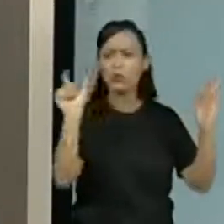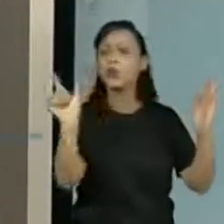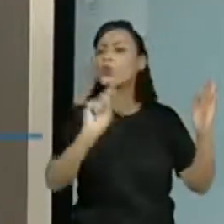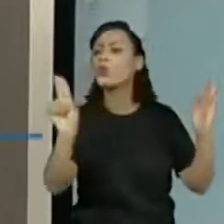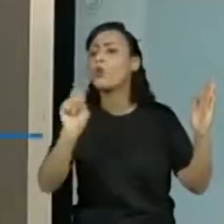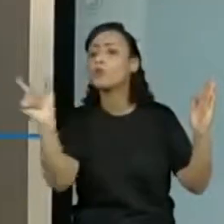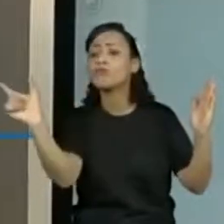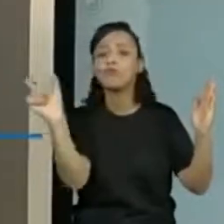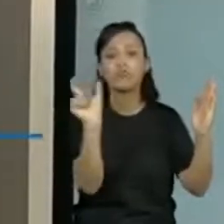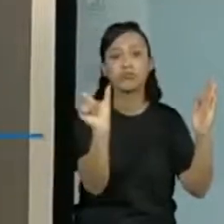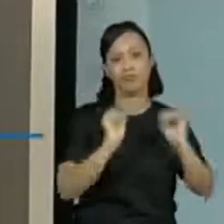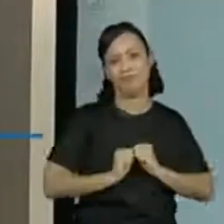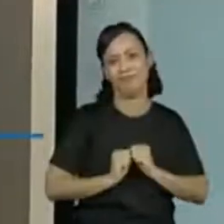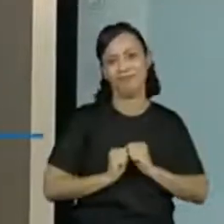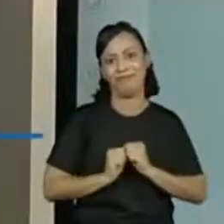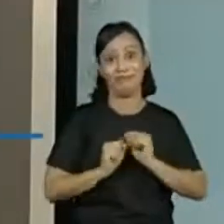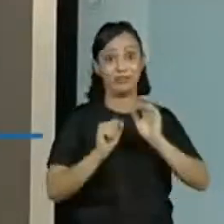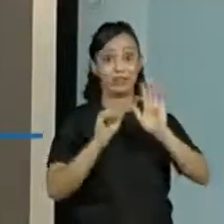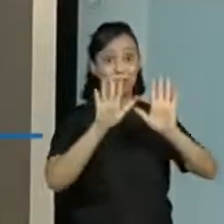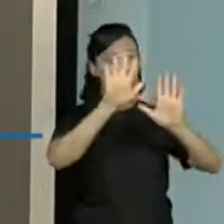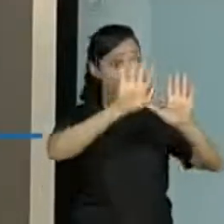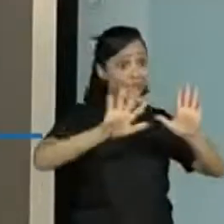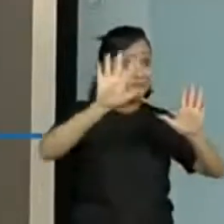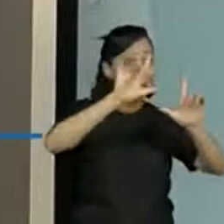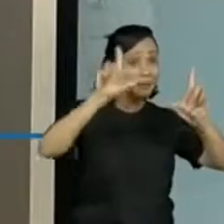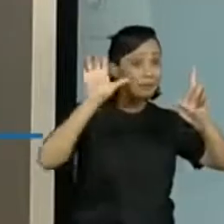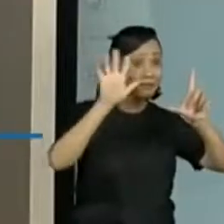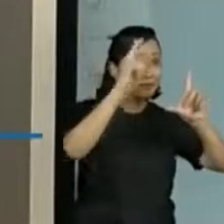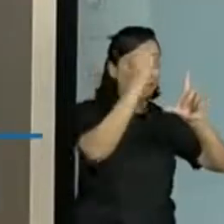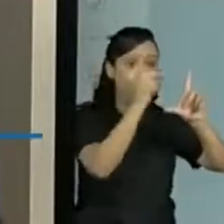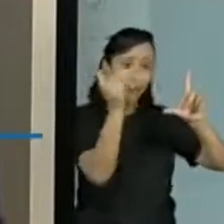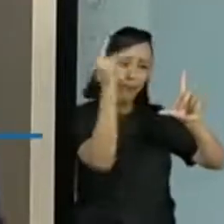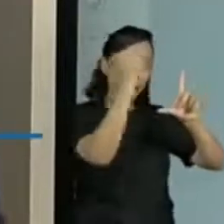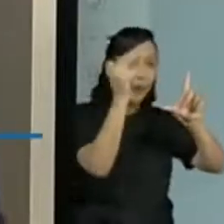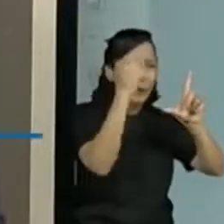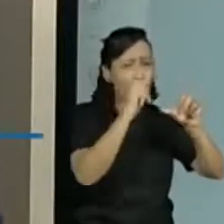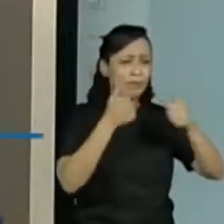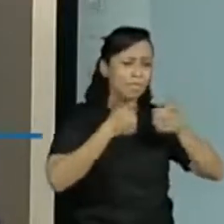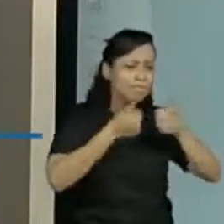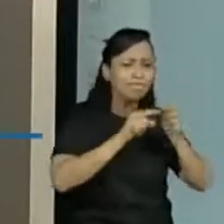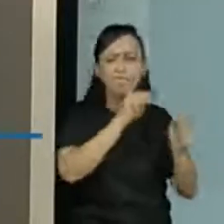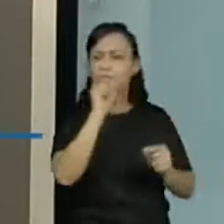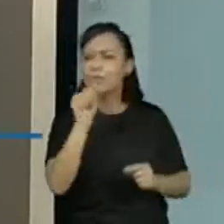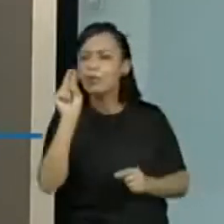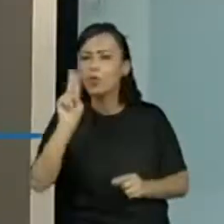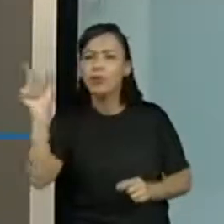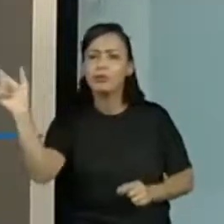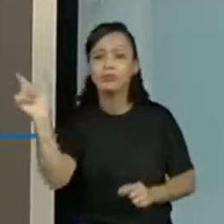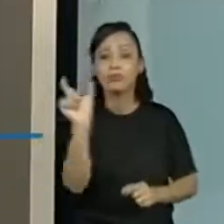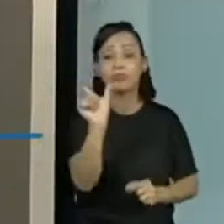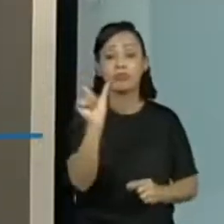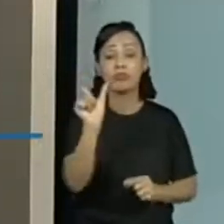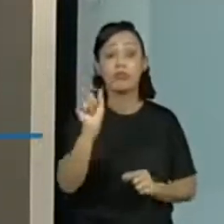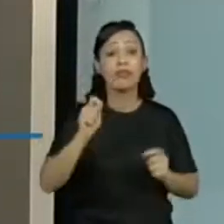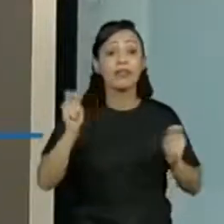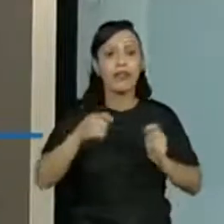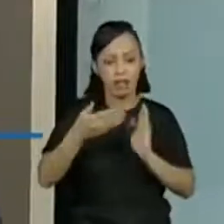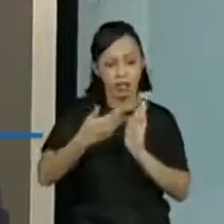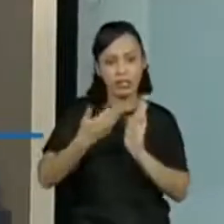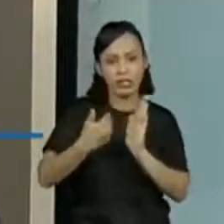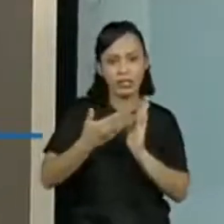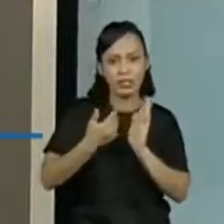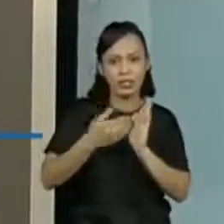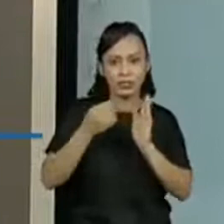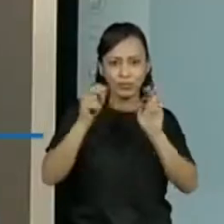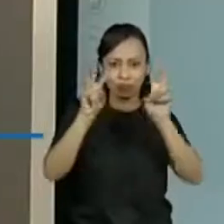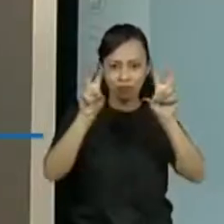tá pode usar o material do aprender sempre se você tiver com ele ou pode fazer esse desenho ou a colagem